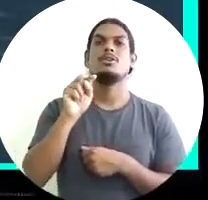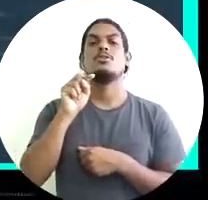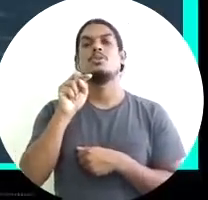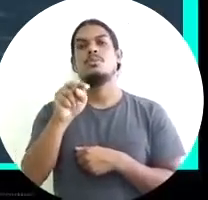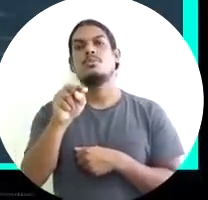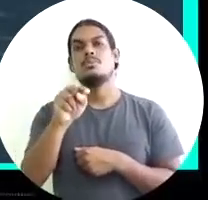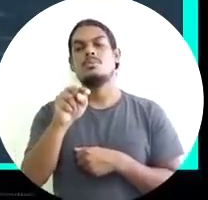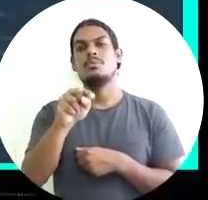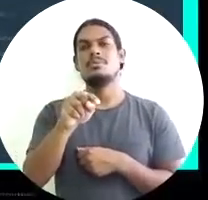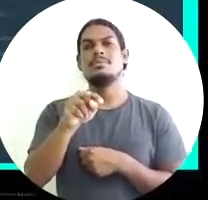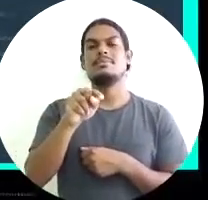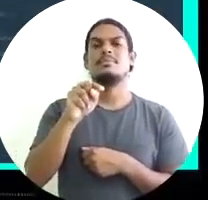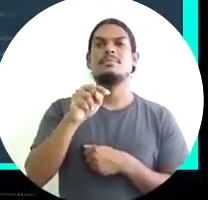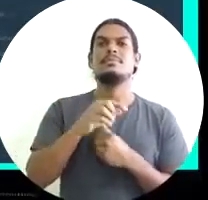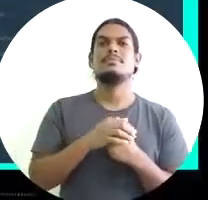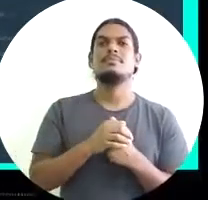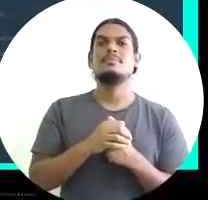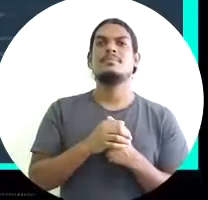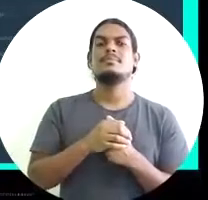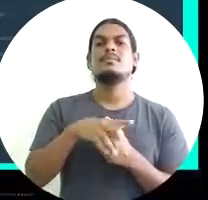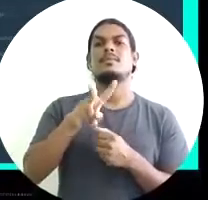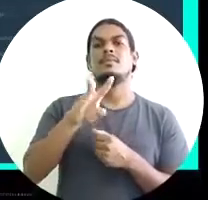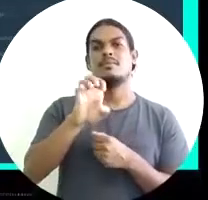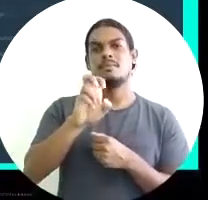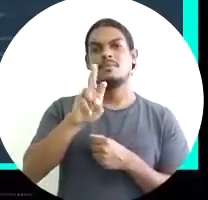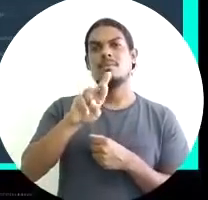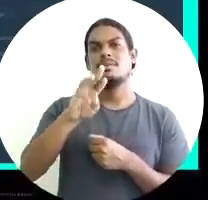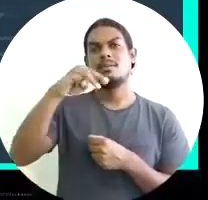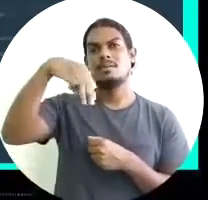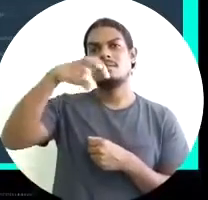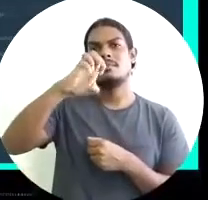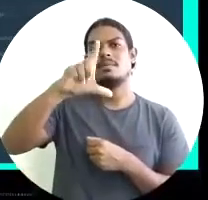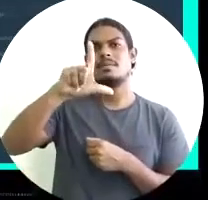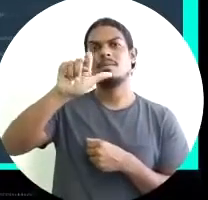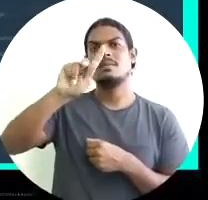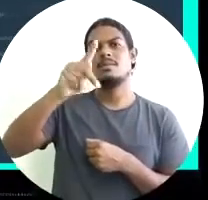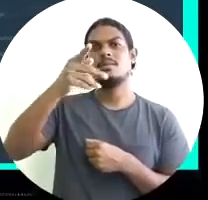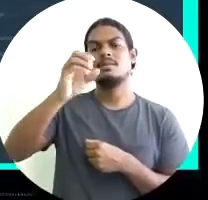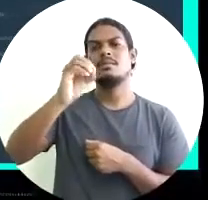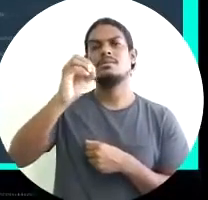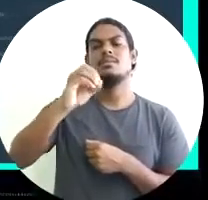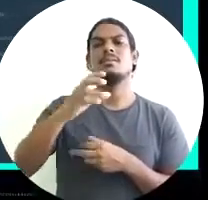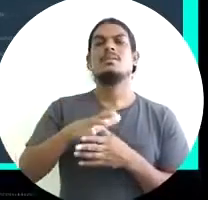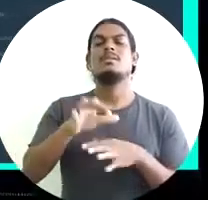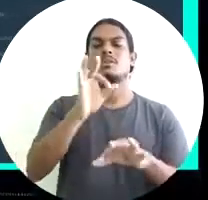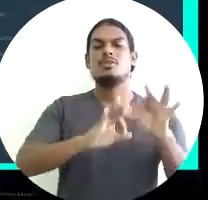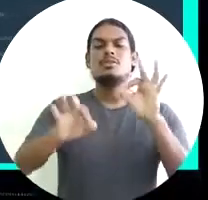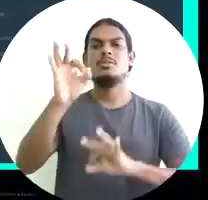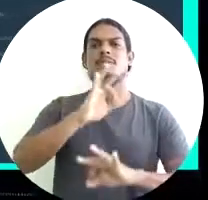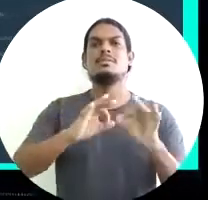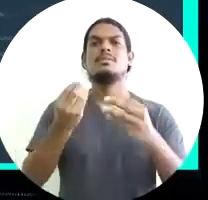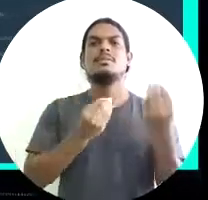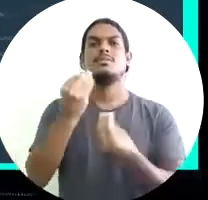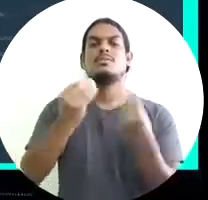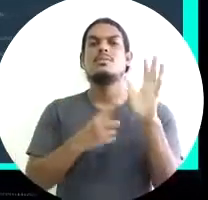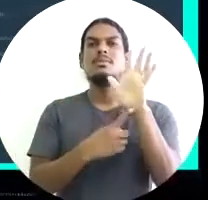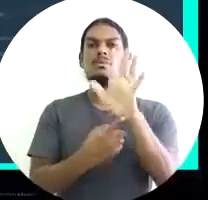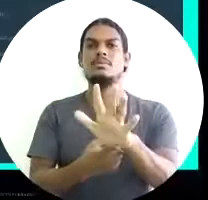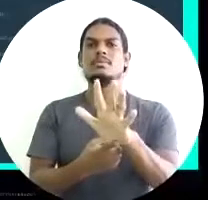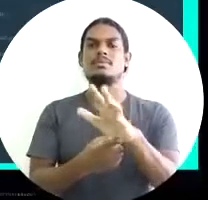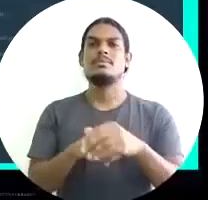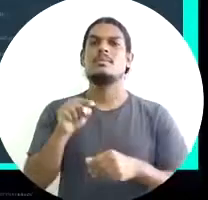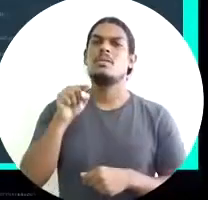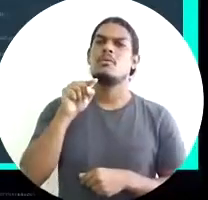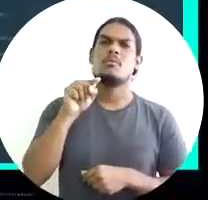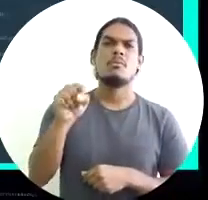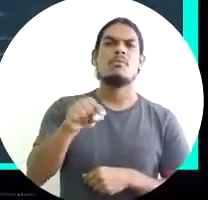no documento CSS, ponto vermelho, e aí define as regras de exibição, fonte, tamanho, posicionamento, alinhamento, o que